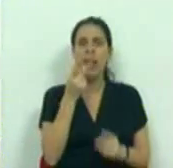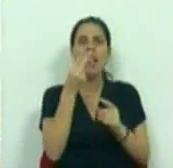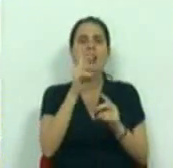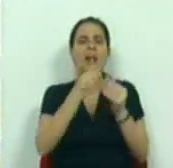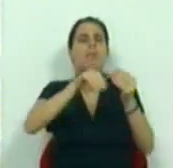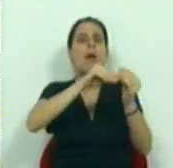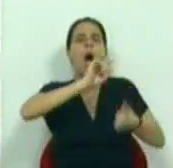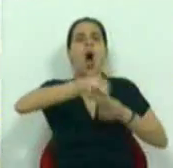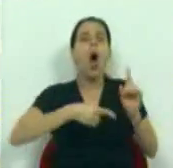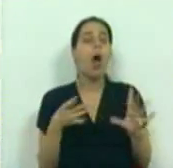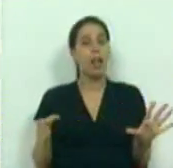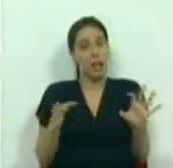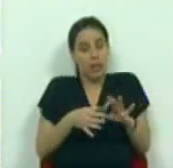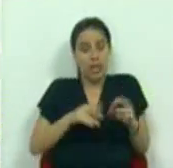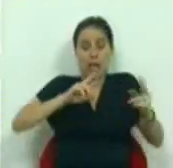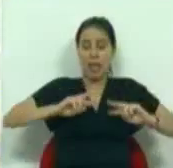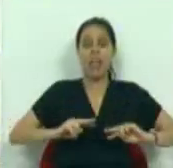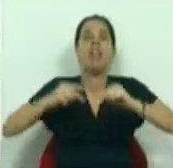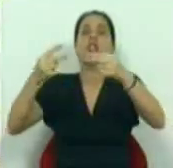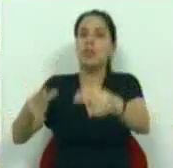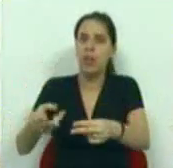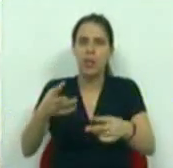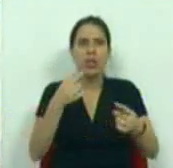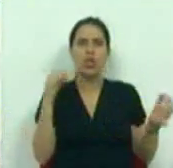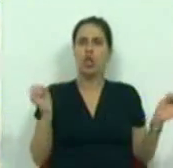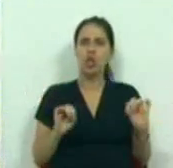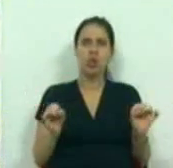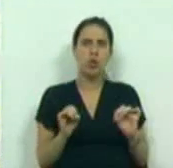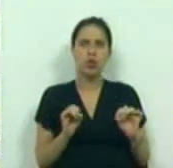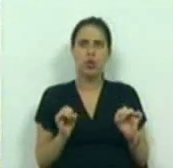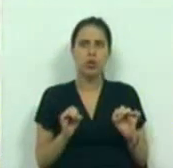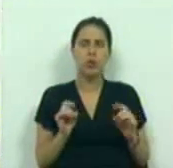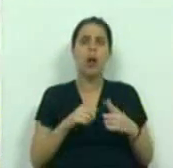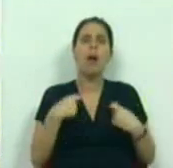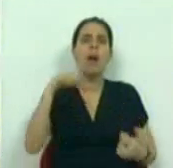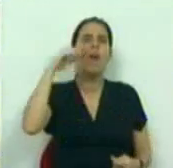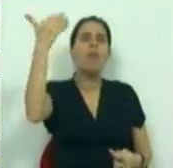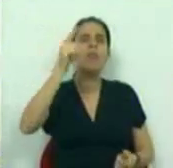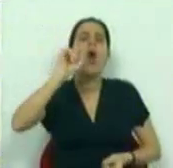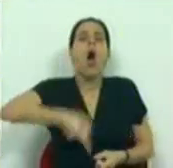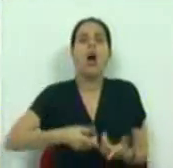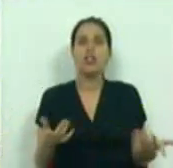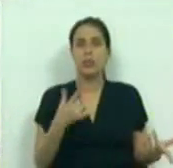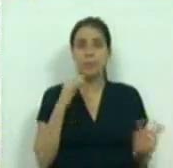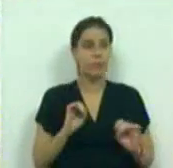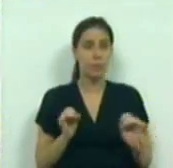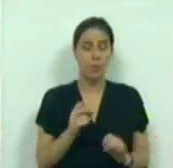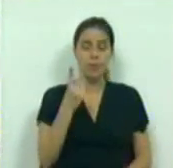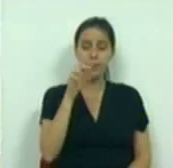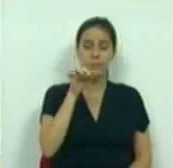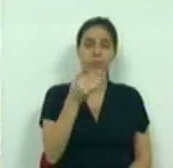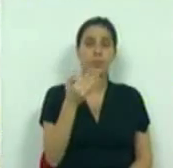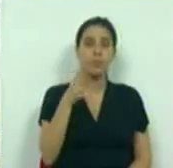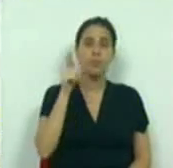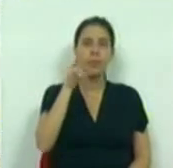está inerente a essa transferência e não está indicado quais os encargos futuros desta transferência. Ora,